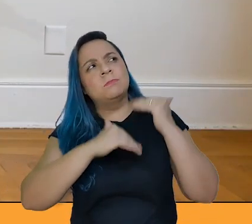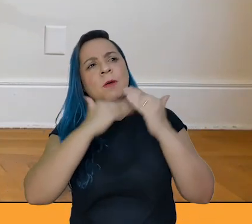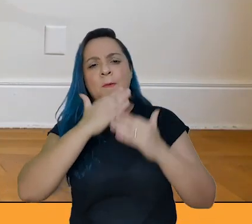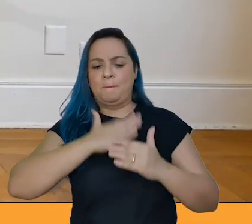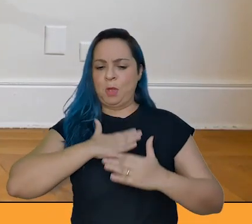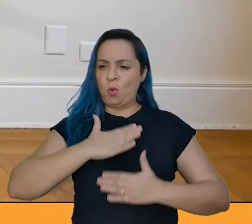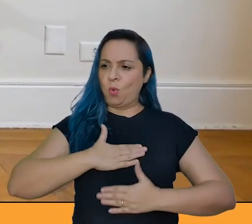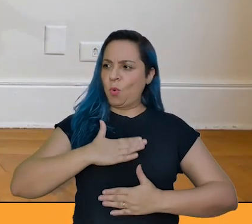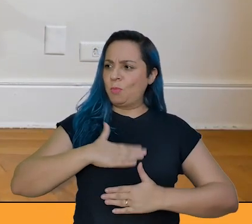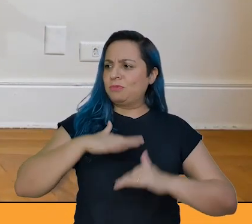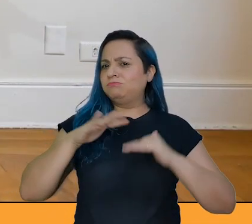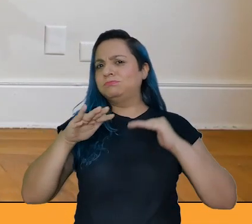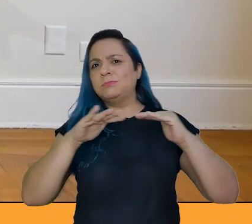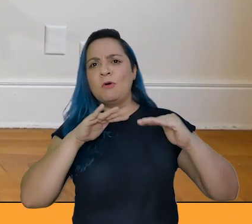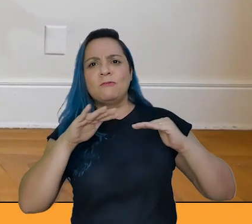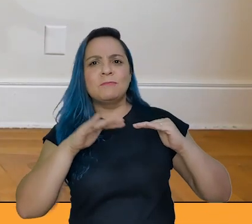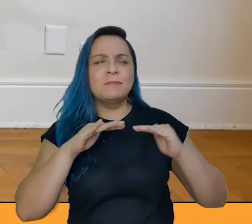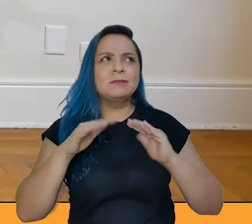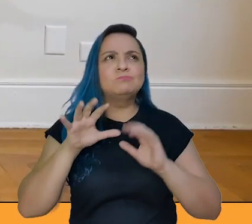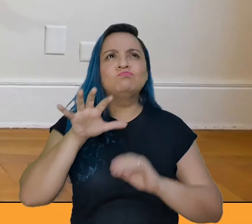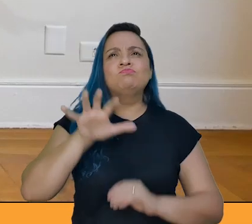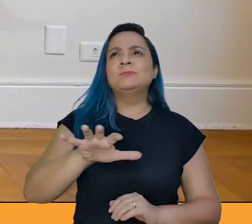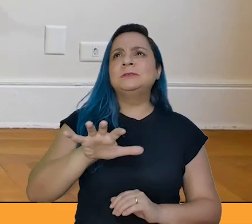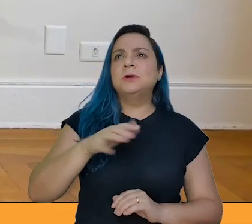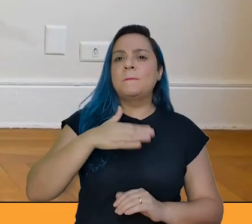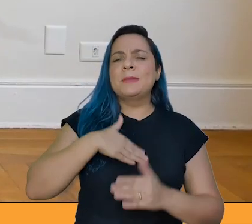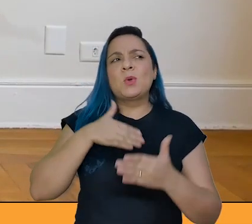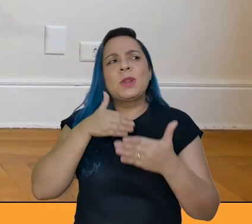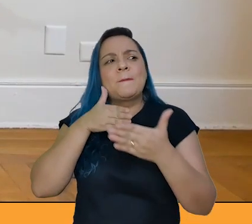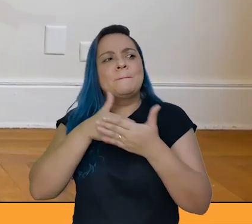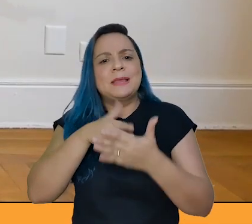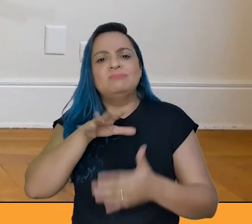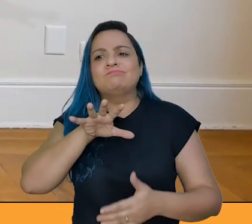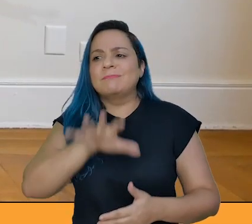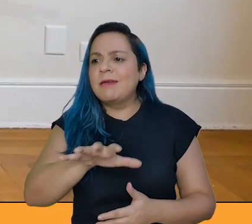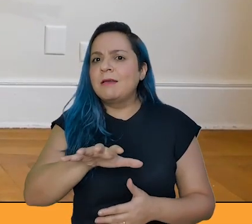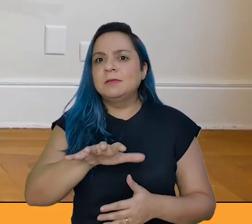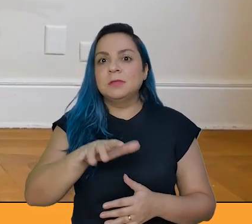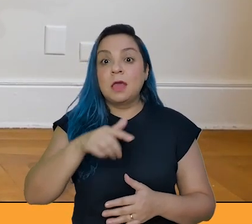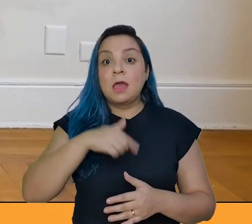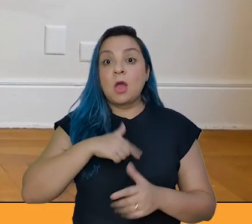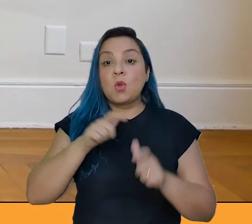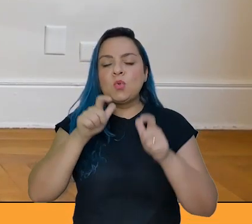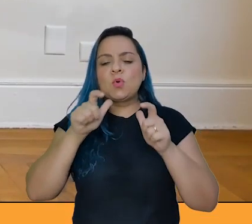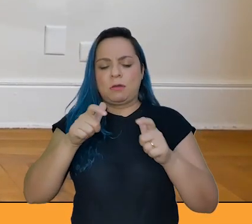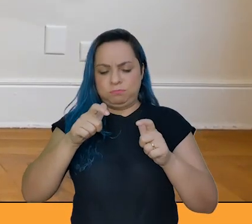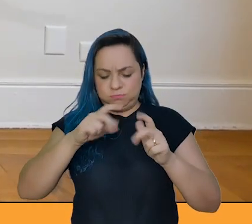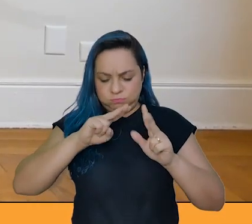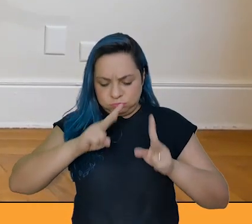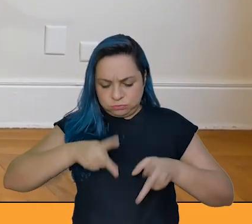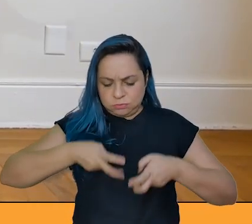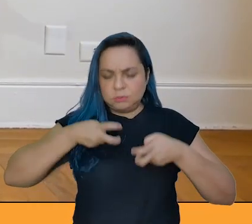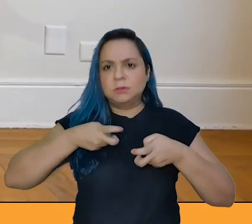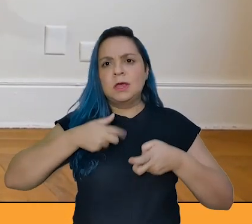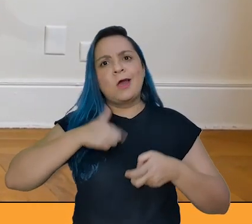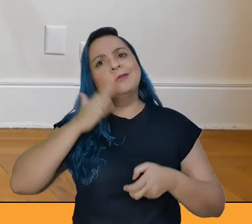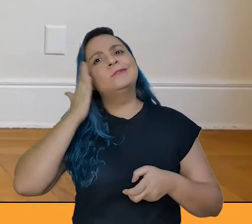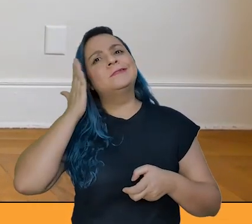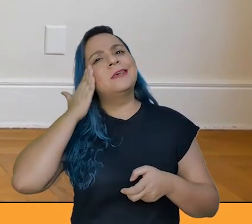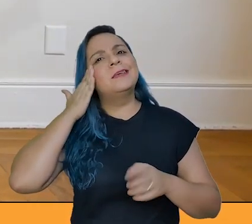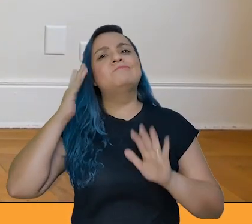corpo se movimenta de determinada forma, o meu limite é esse, o lugar que eu quero explorar dentro do que eu